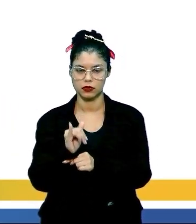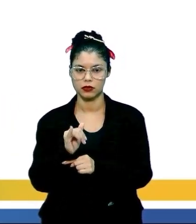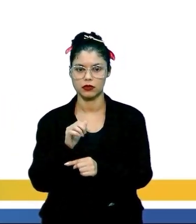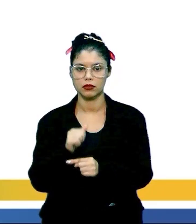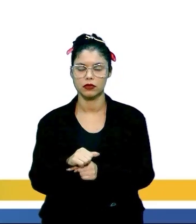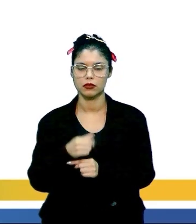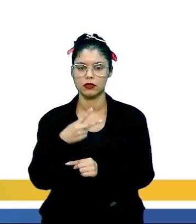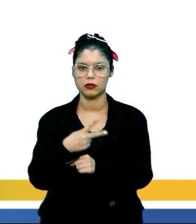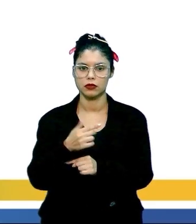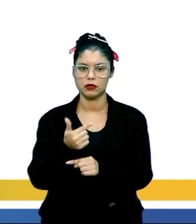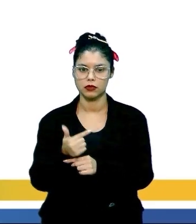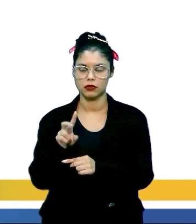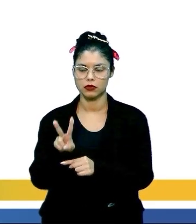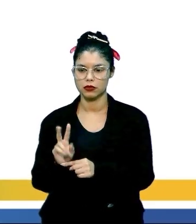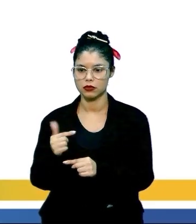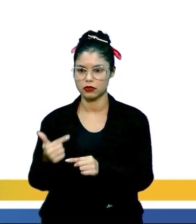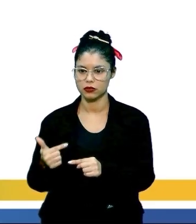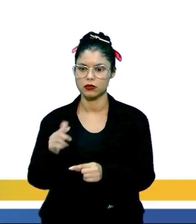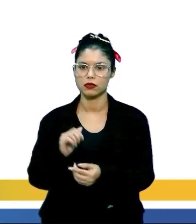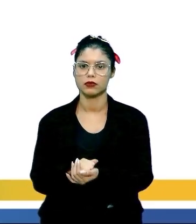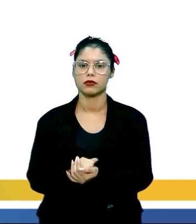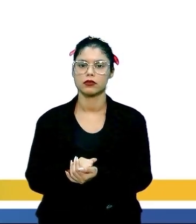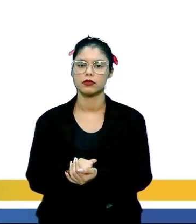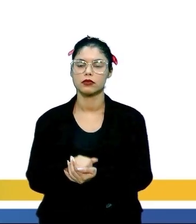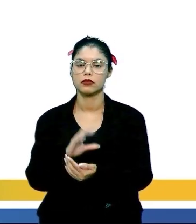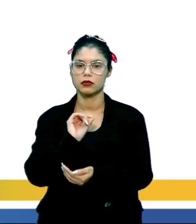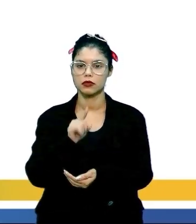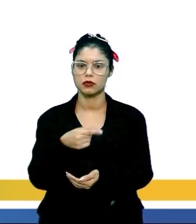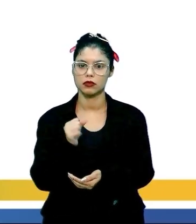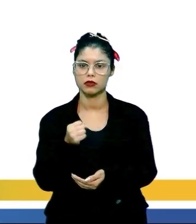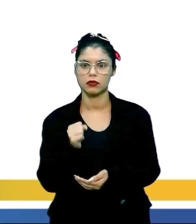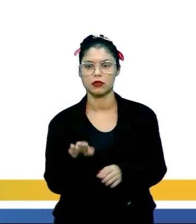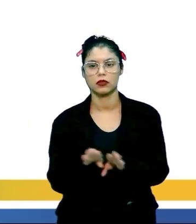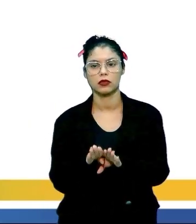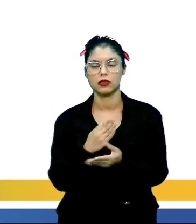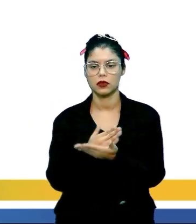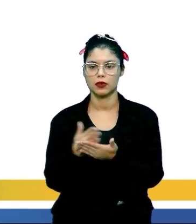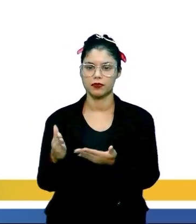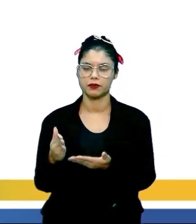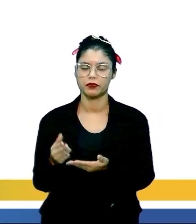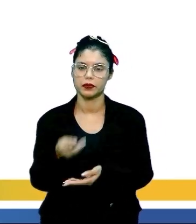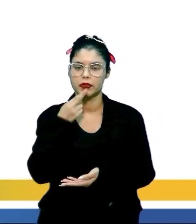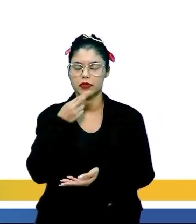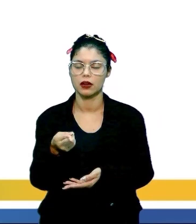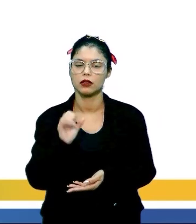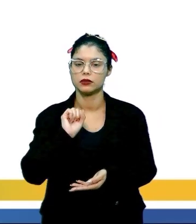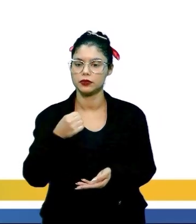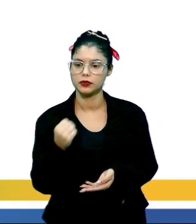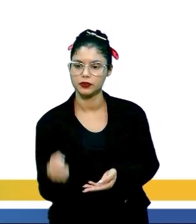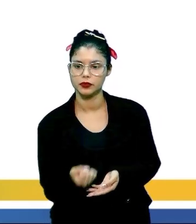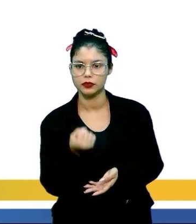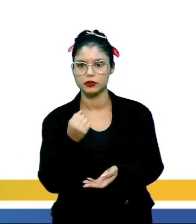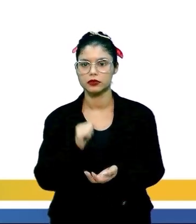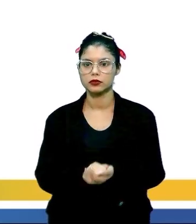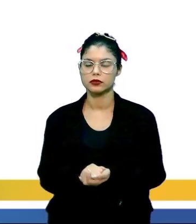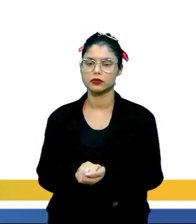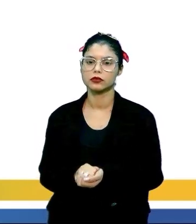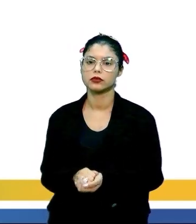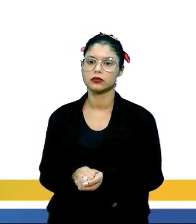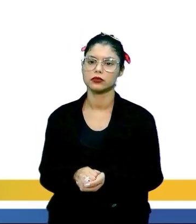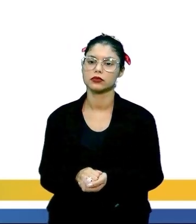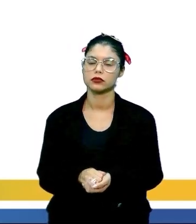a P2V2. A pressão inicial é 0,8 atm, o volume inicial nós calculamos 8.000 centímetros